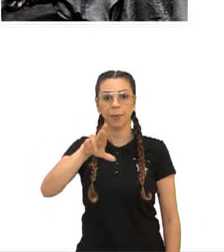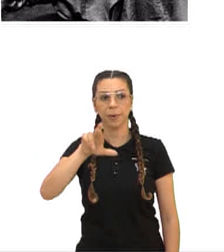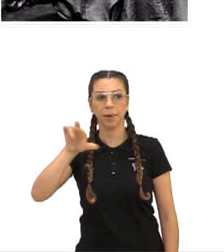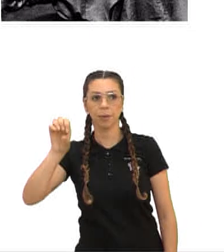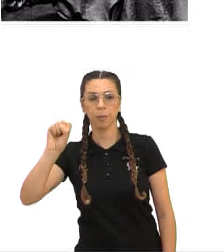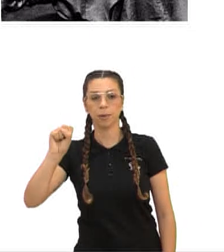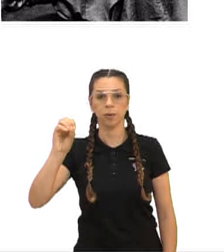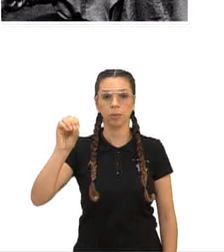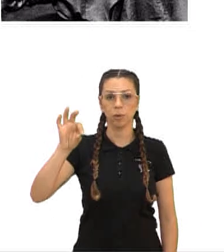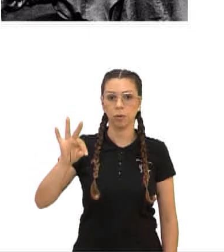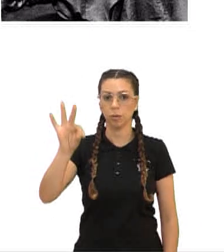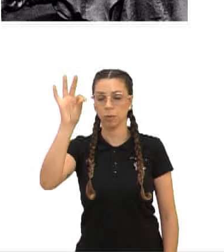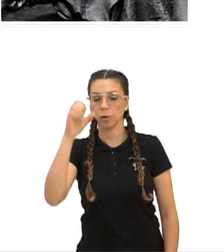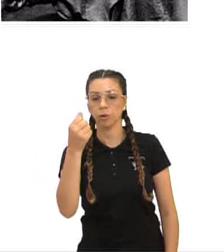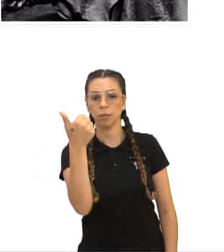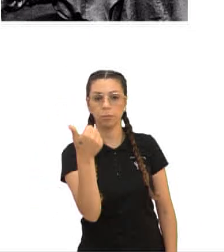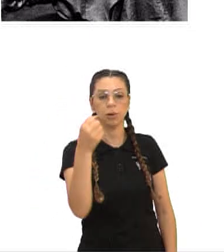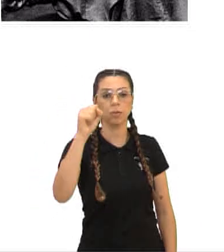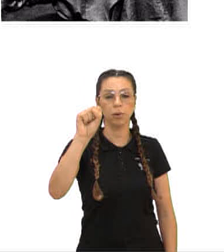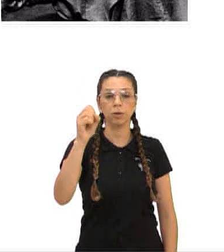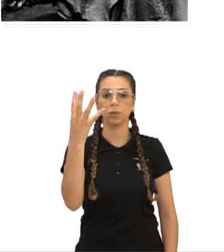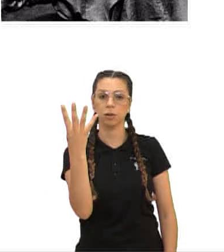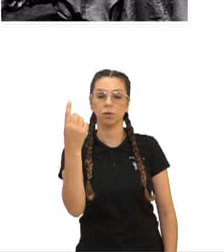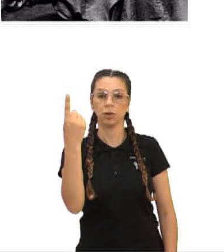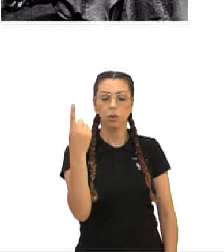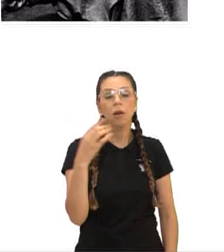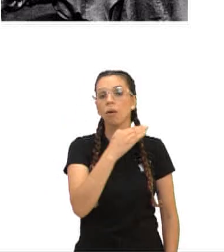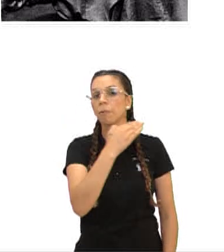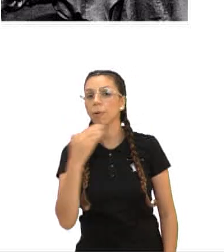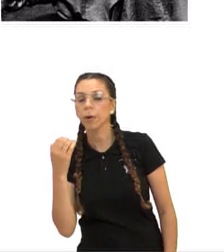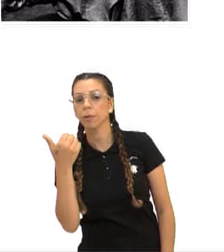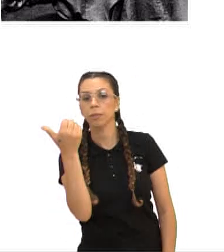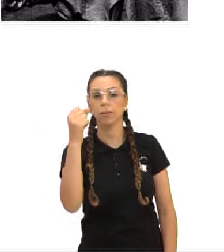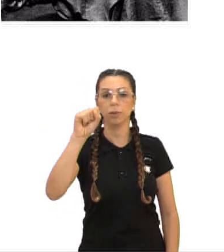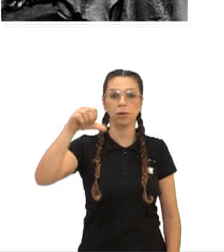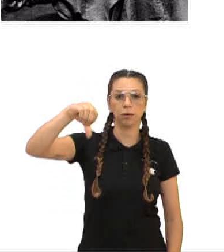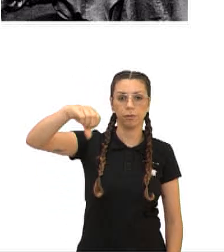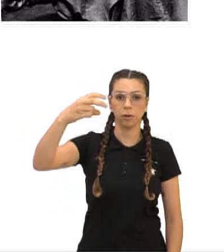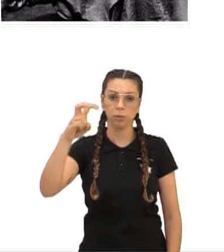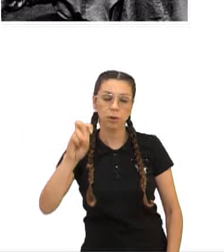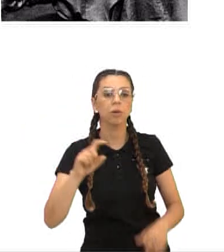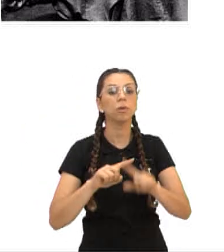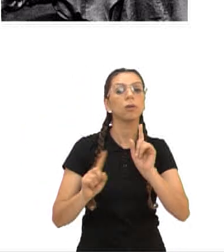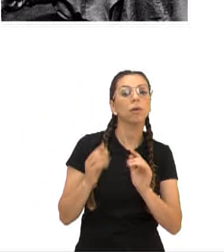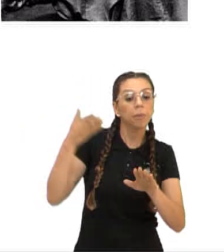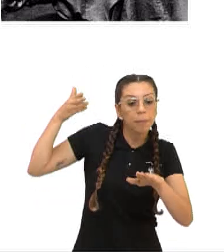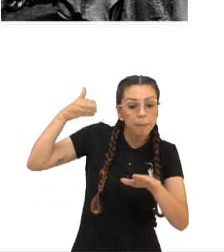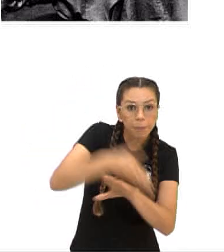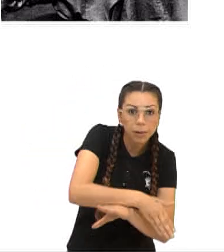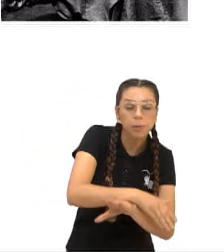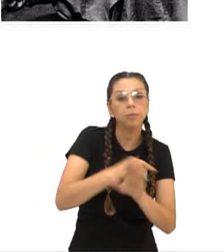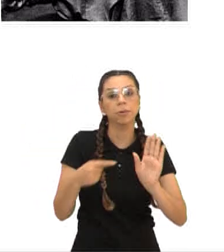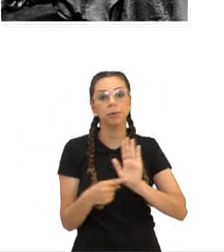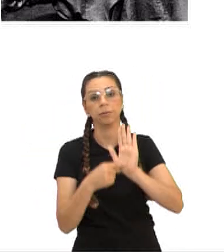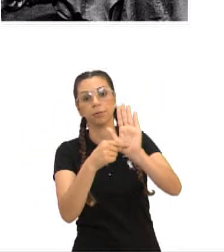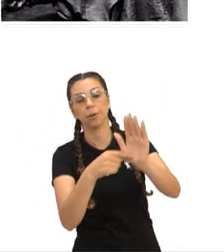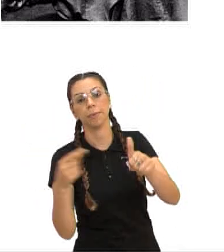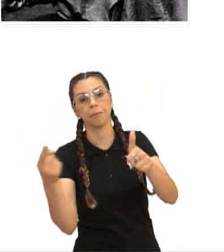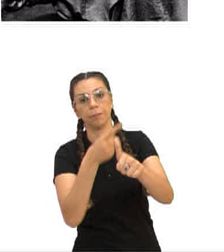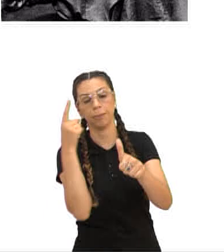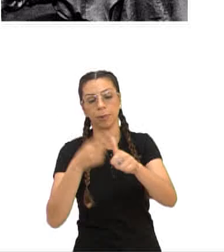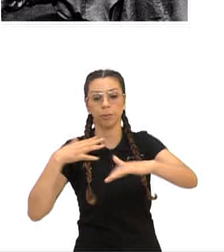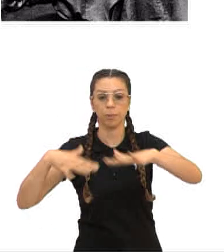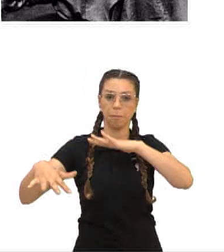ela é de 1841, faleceu em 1895, tá? E ela participou da primeira exposição do